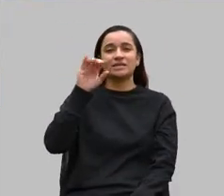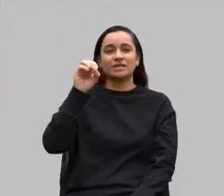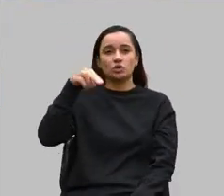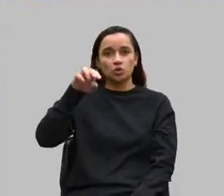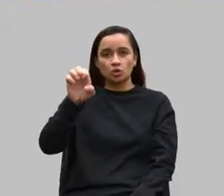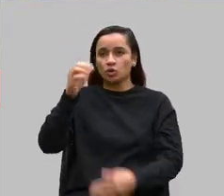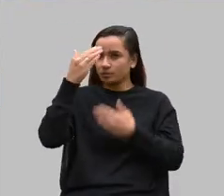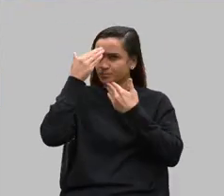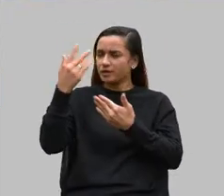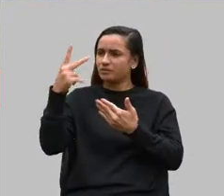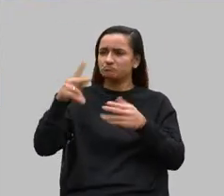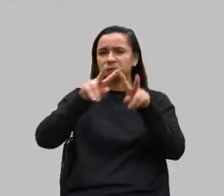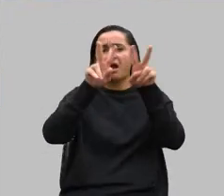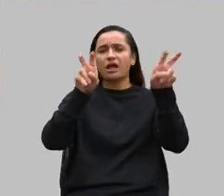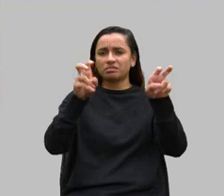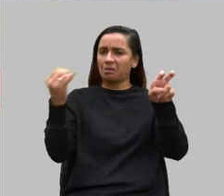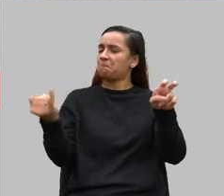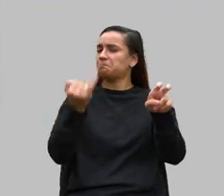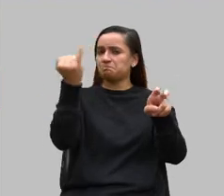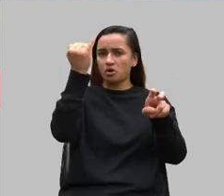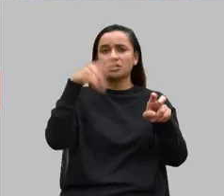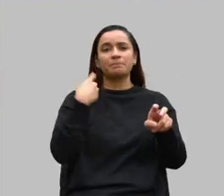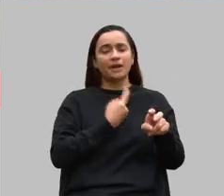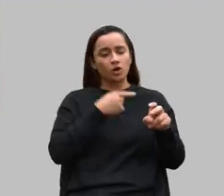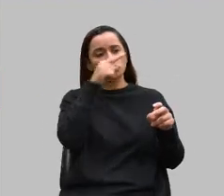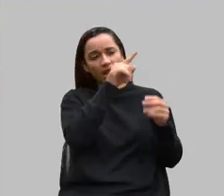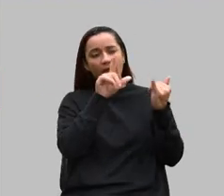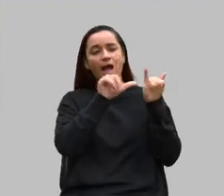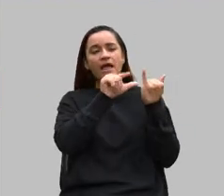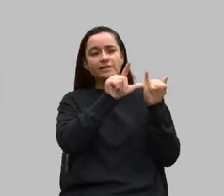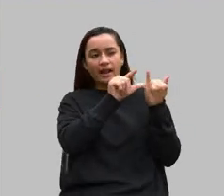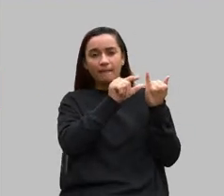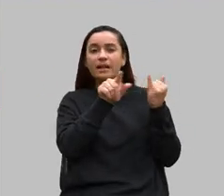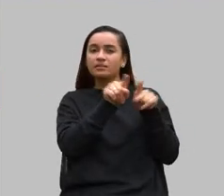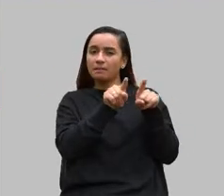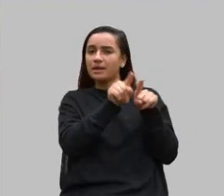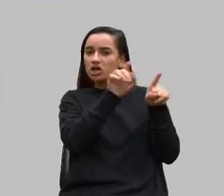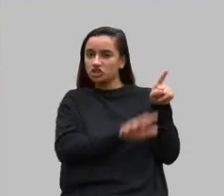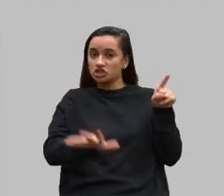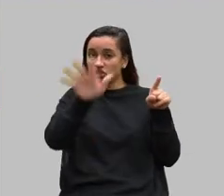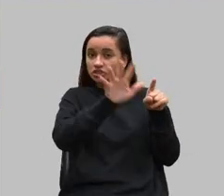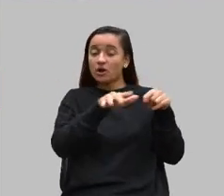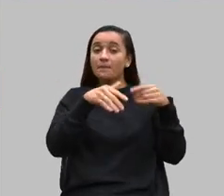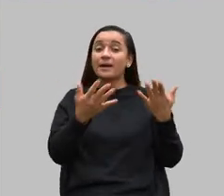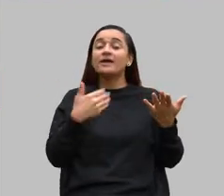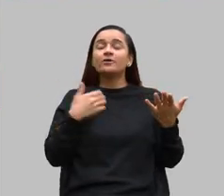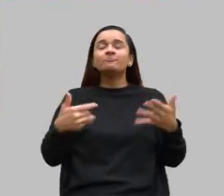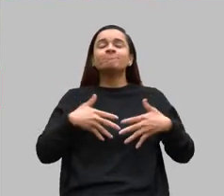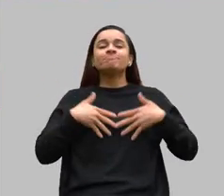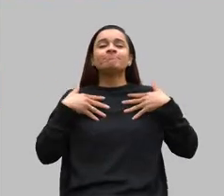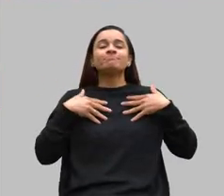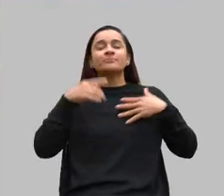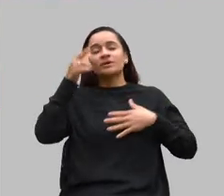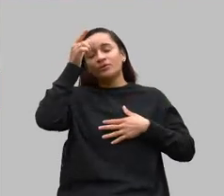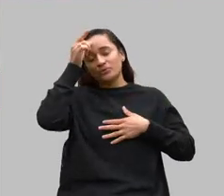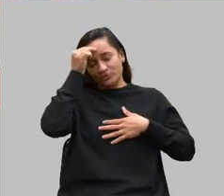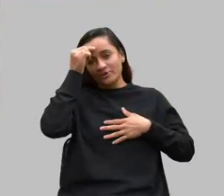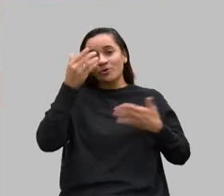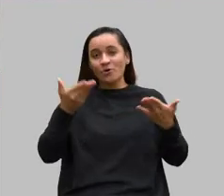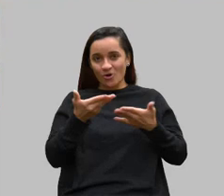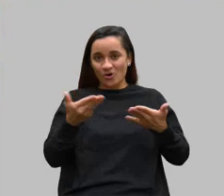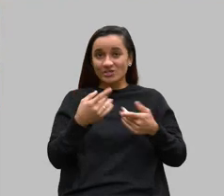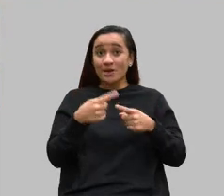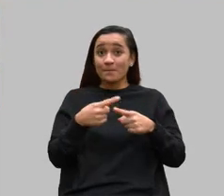tão caro para nós em Garapé e região mas eu saio um pouco mais aliviado Aqui hoje até por conta né Acho que todos reconhecem a